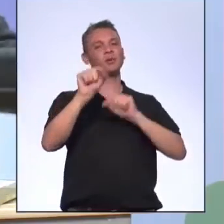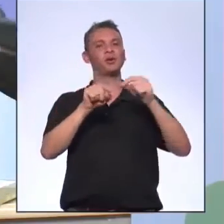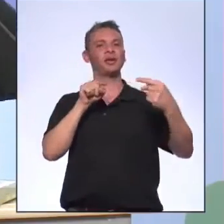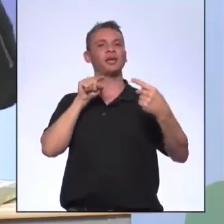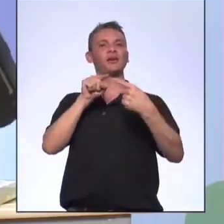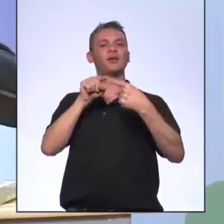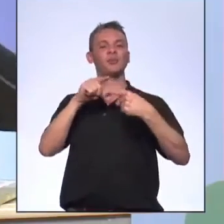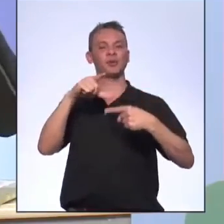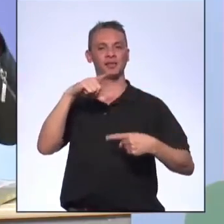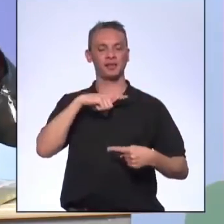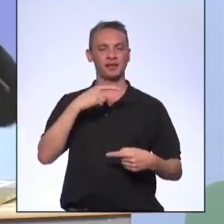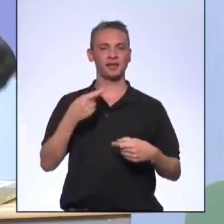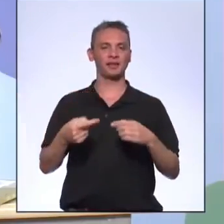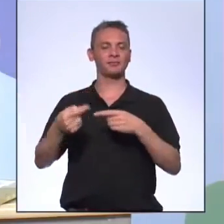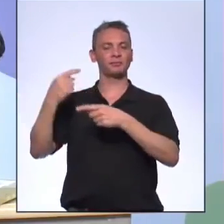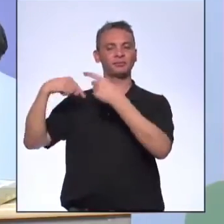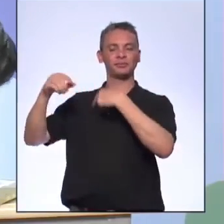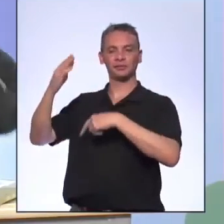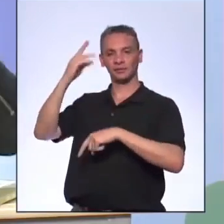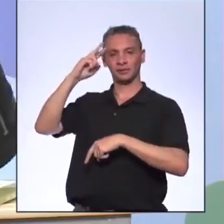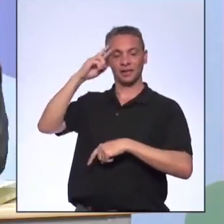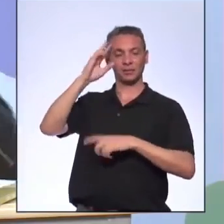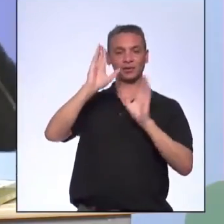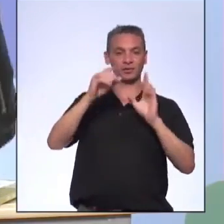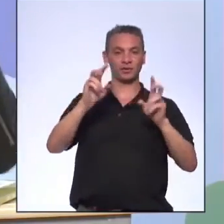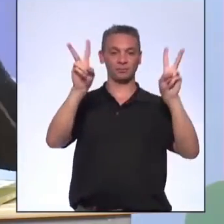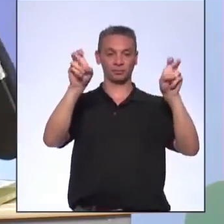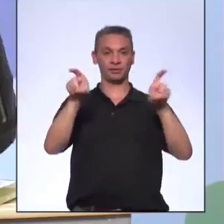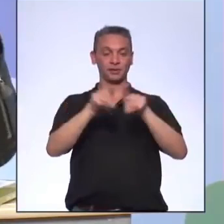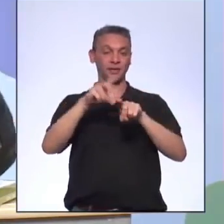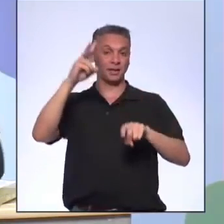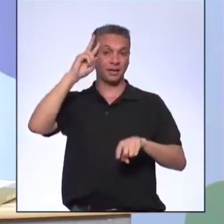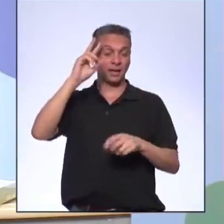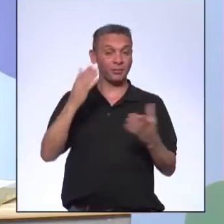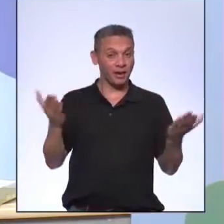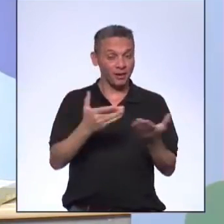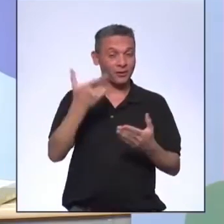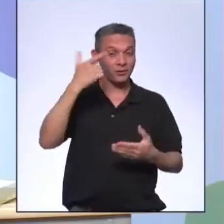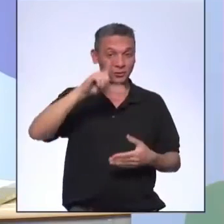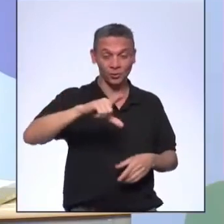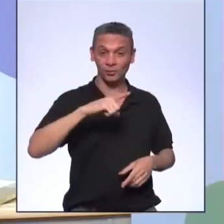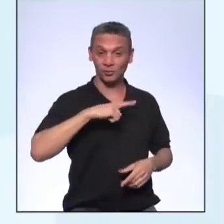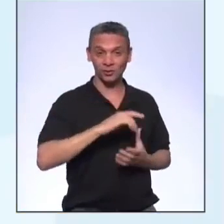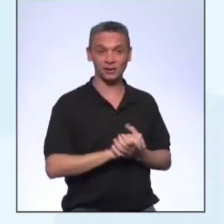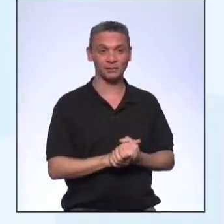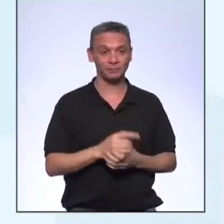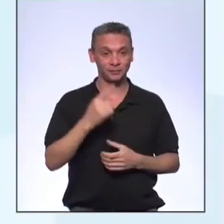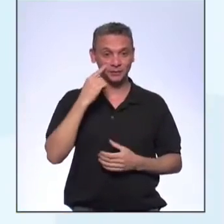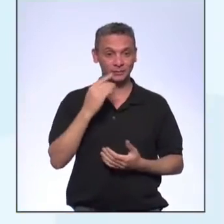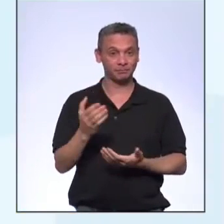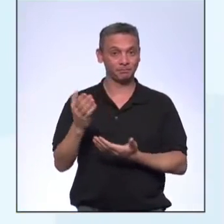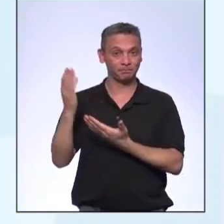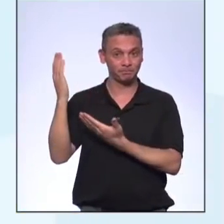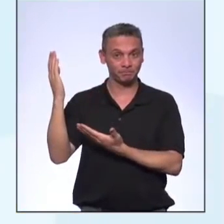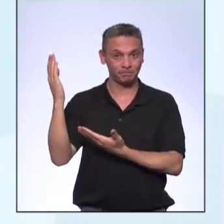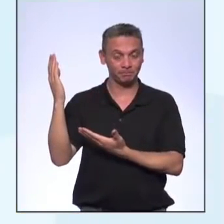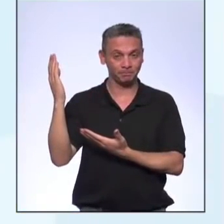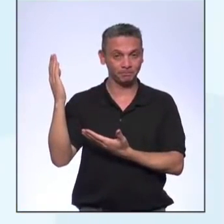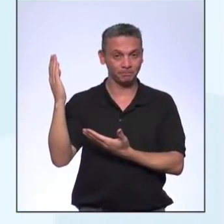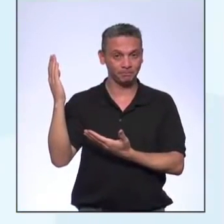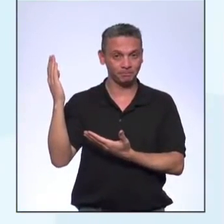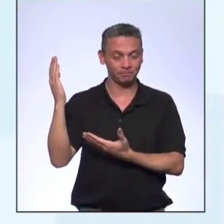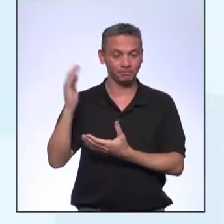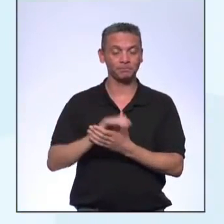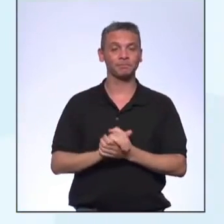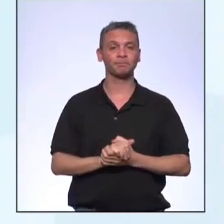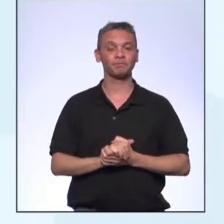já sabem, voltaram, né? Estão revendo e os que não lembravam estão aí relembrando. Vamos lá, a citação por autoridade é